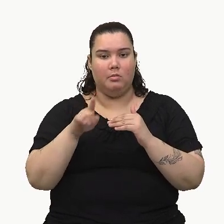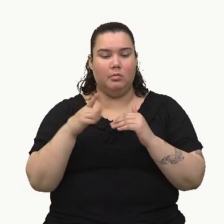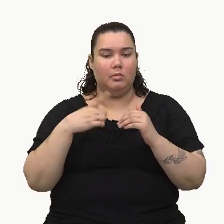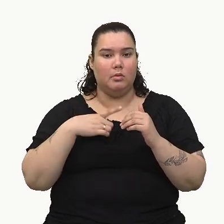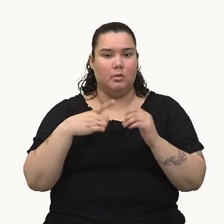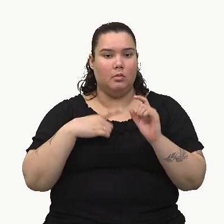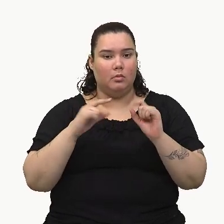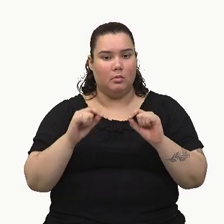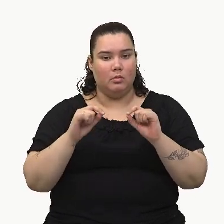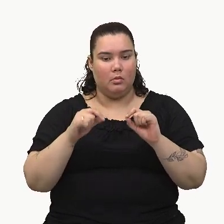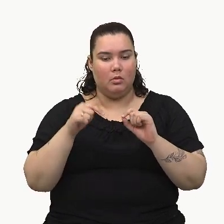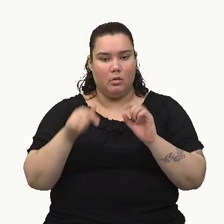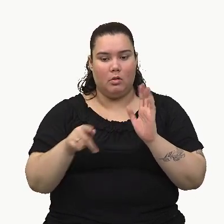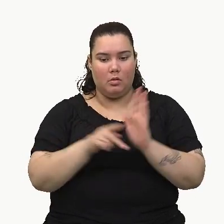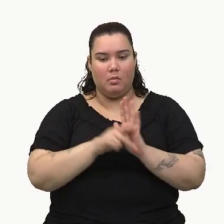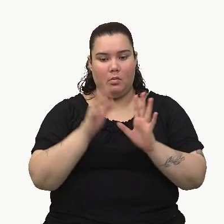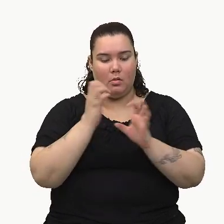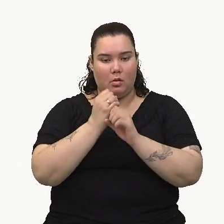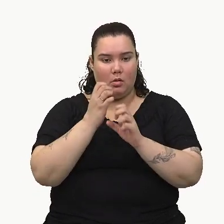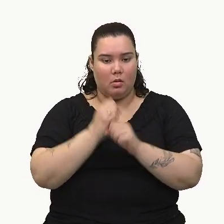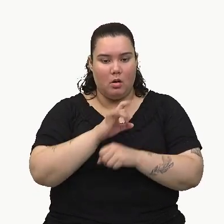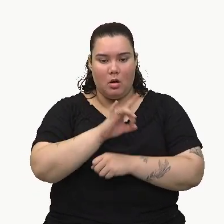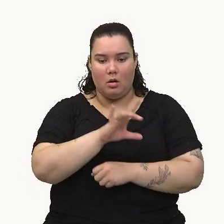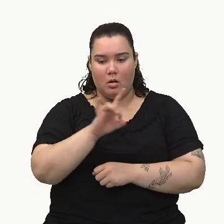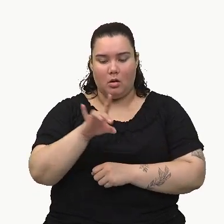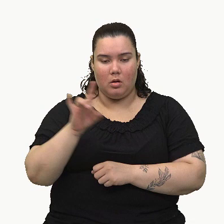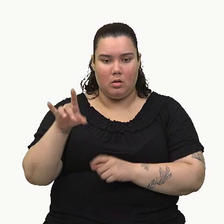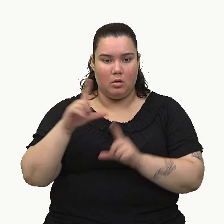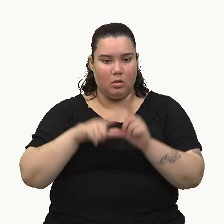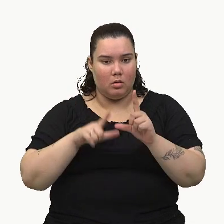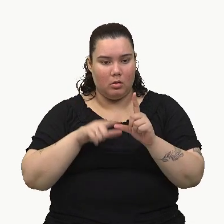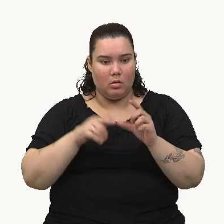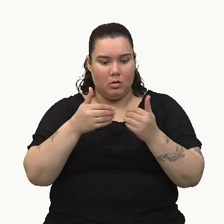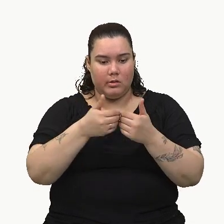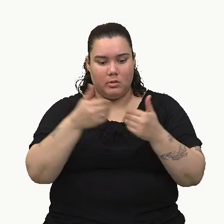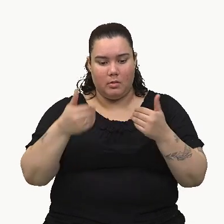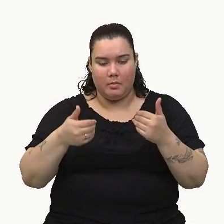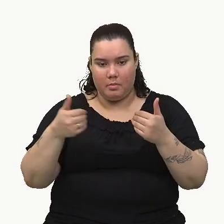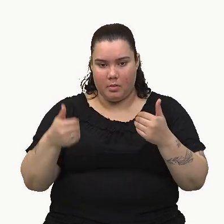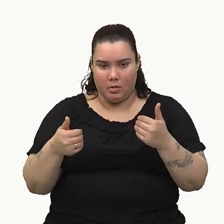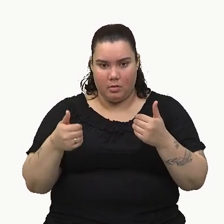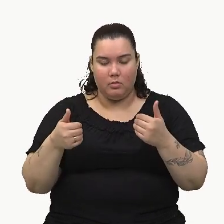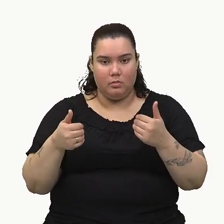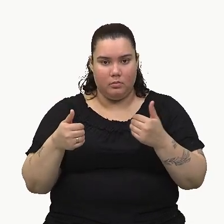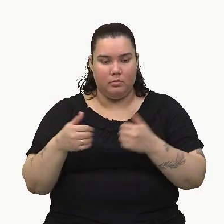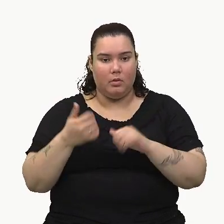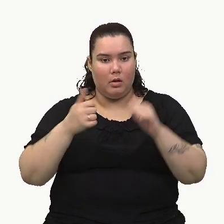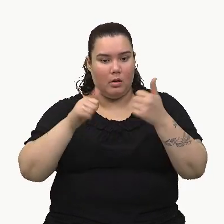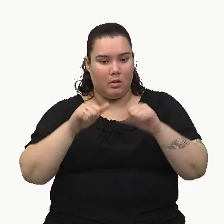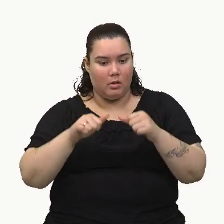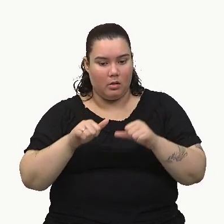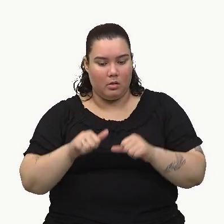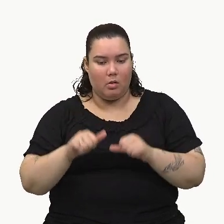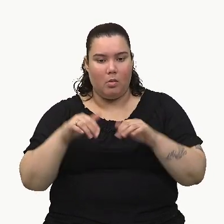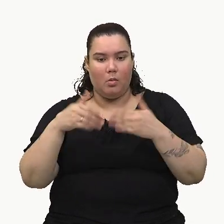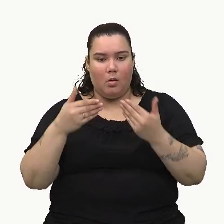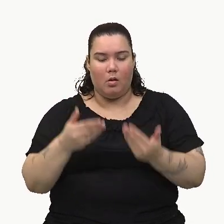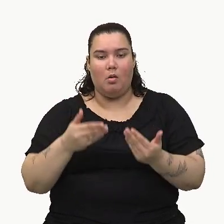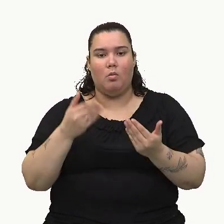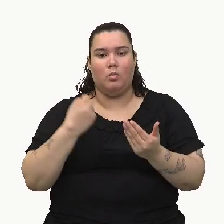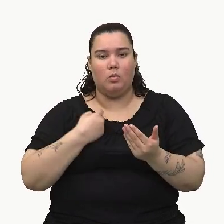pegar os expoentes de cada uma das letrinhas separadamente, tá? E analisar qual o valor